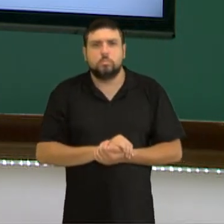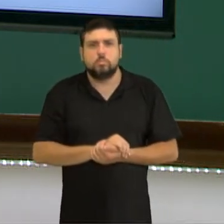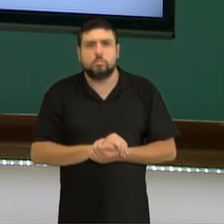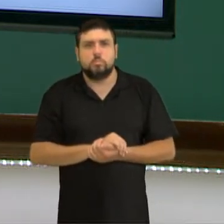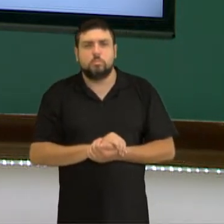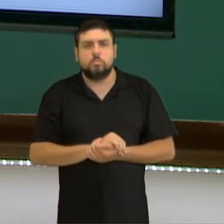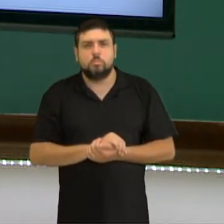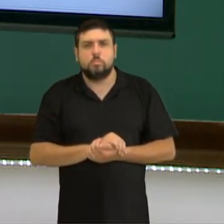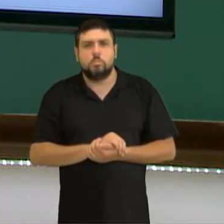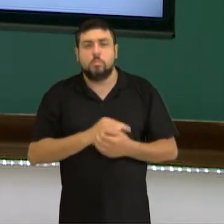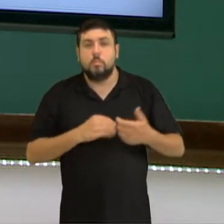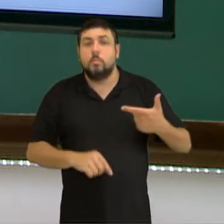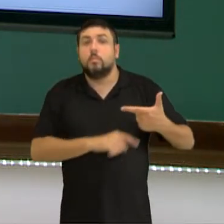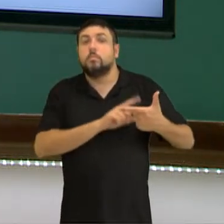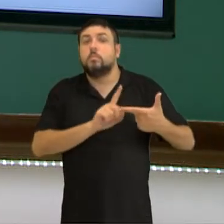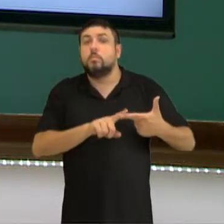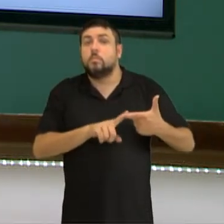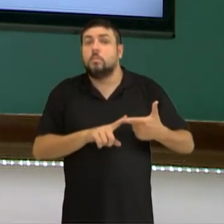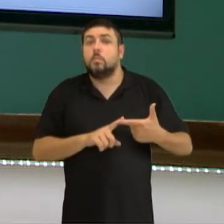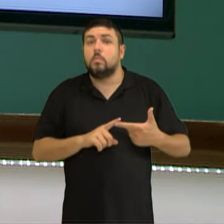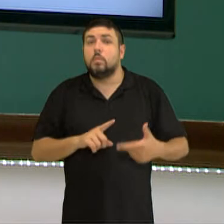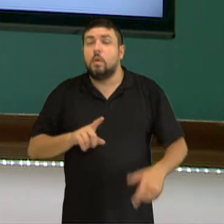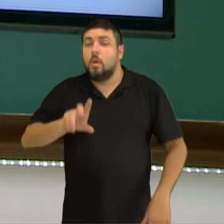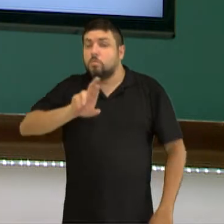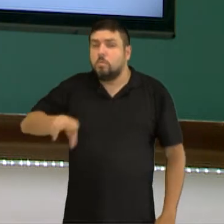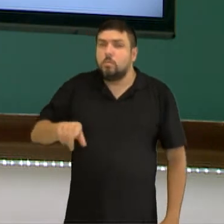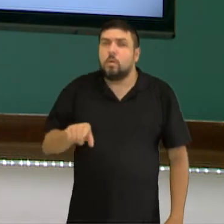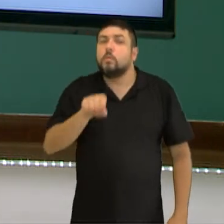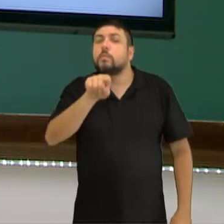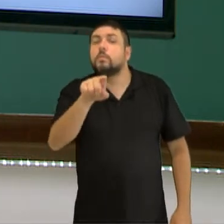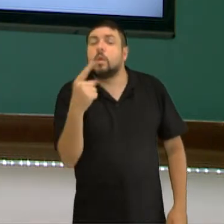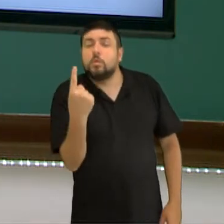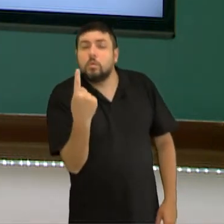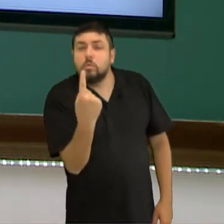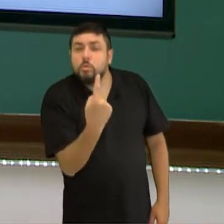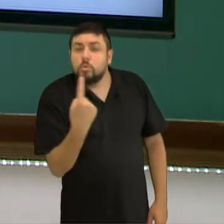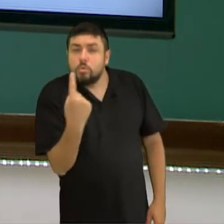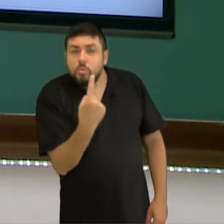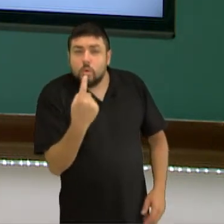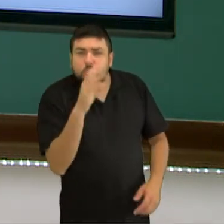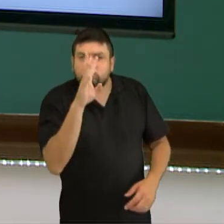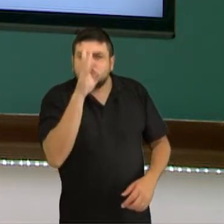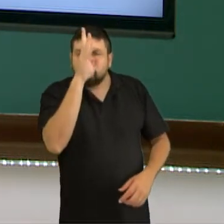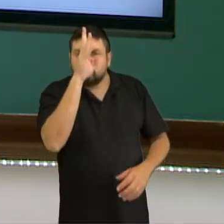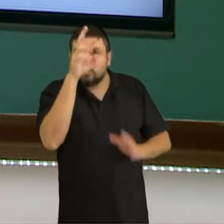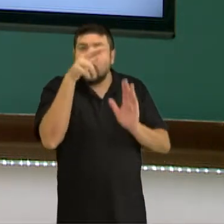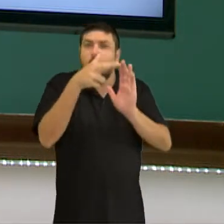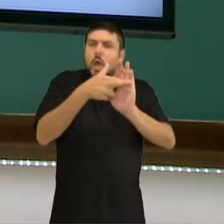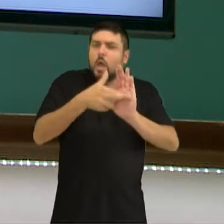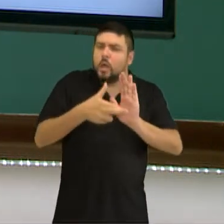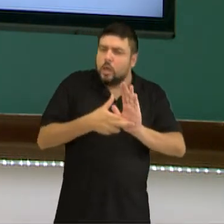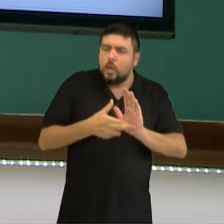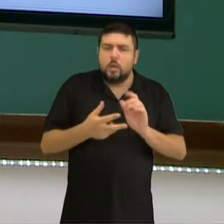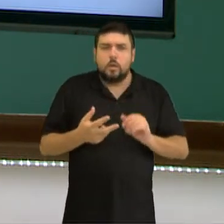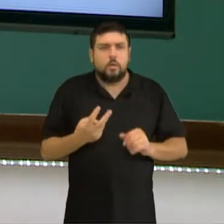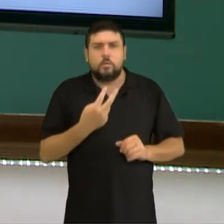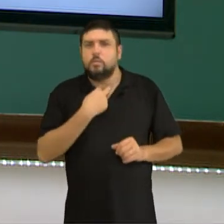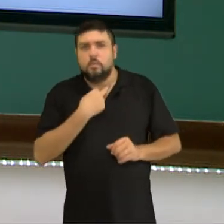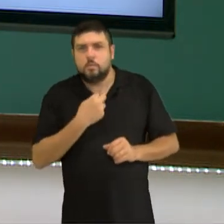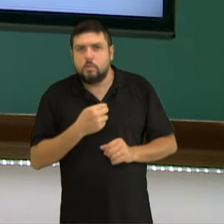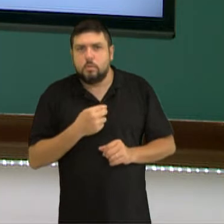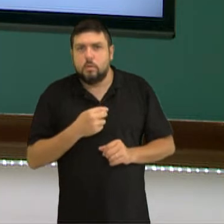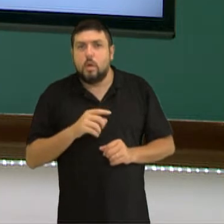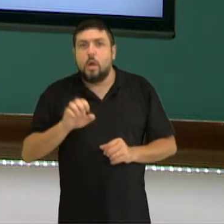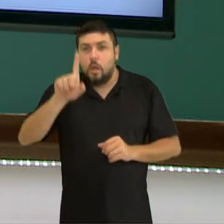criada por uma pessoa. Você não consegue criar regras de moral. Você pode mudar a moral de um grupo ao longo do tempo, no conjunto